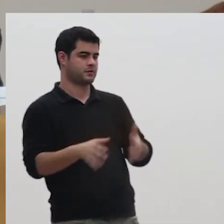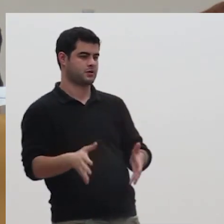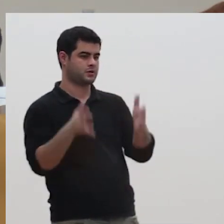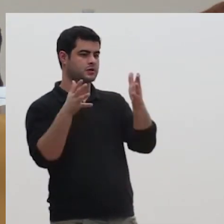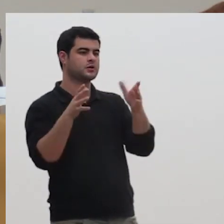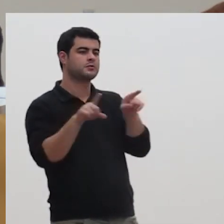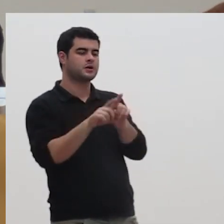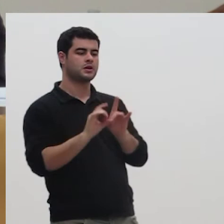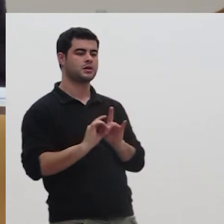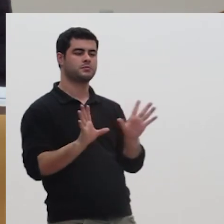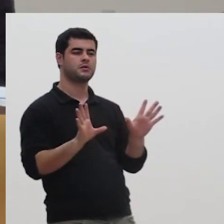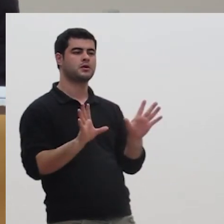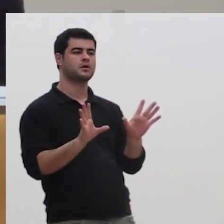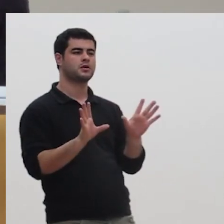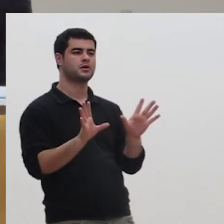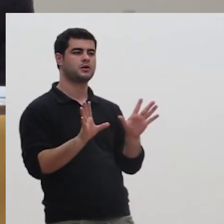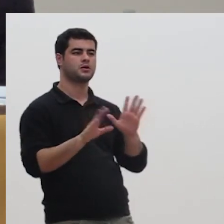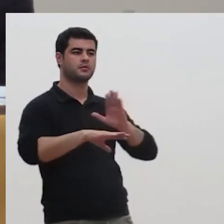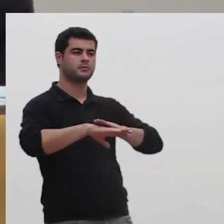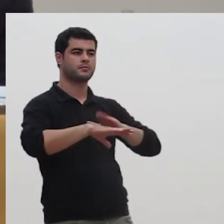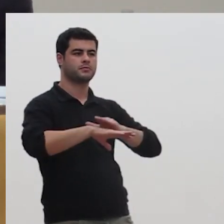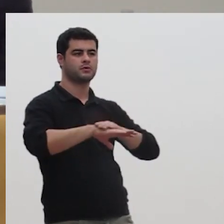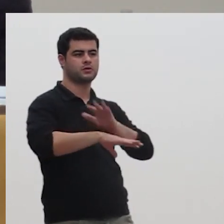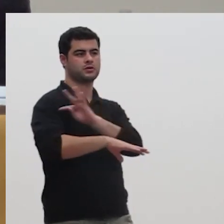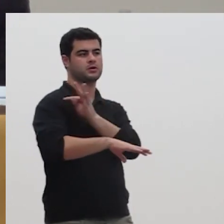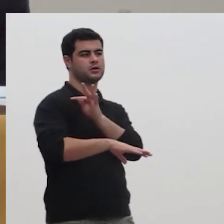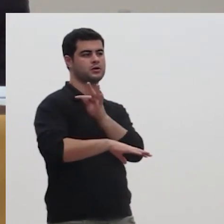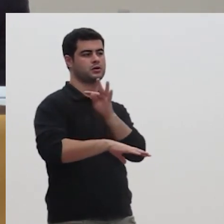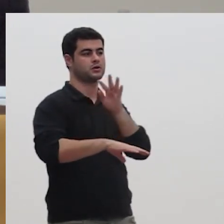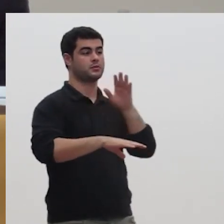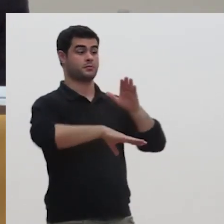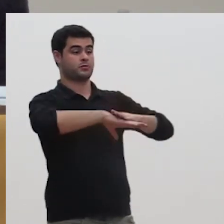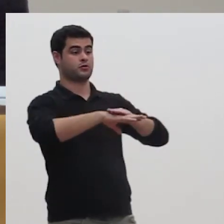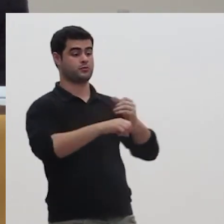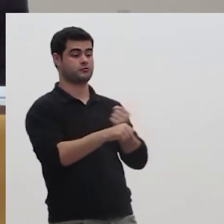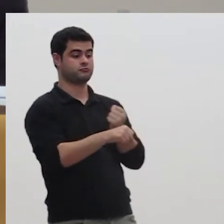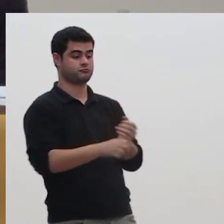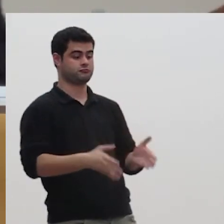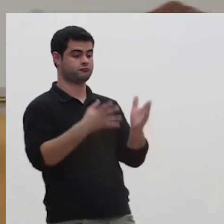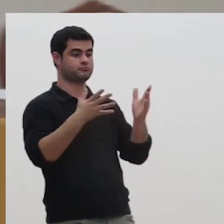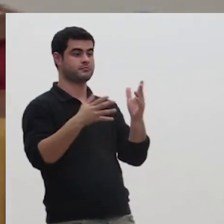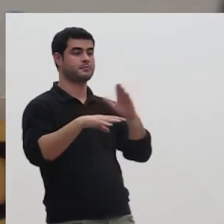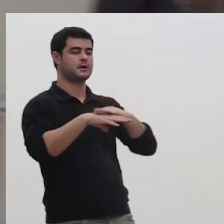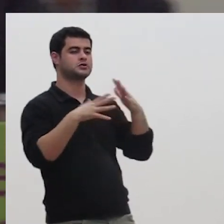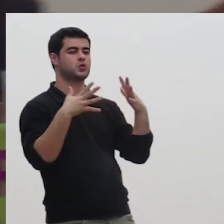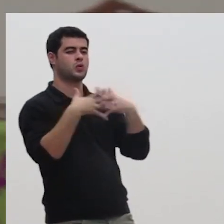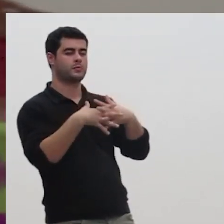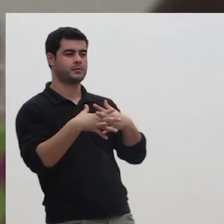de maior especificidade técnica na definição de obras mais complexas?